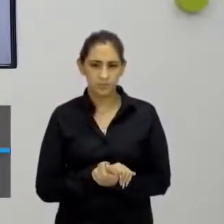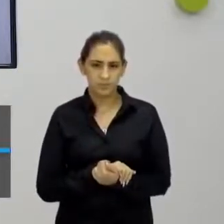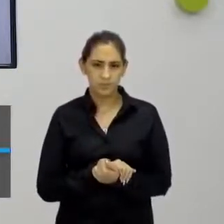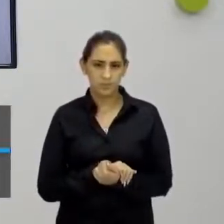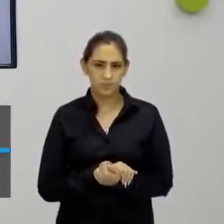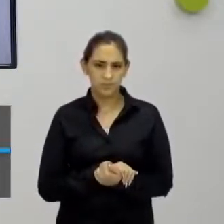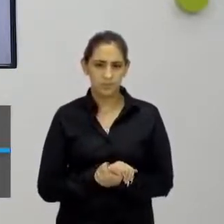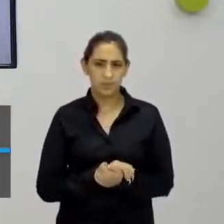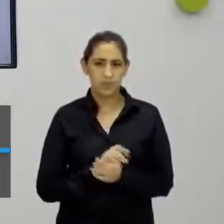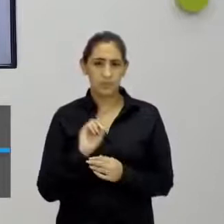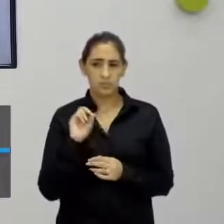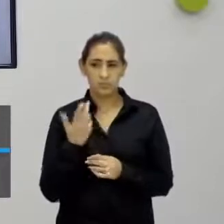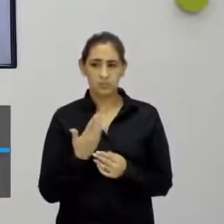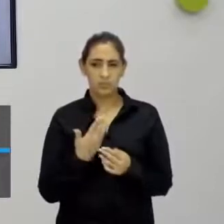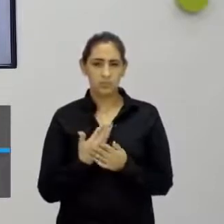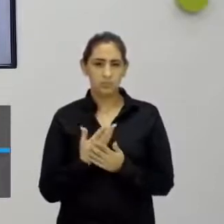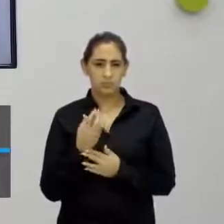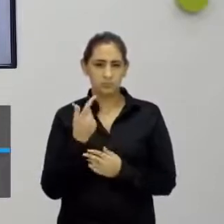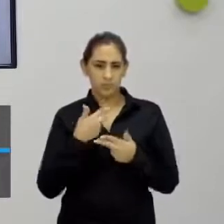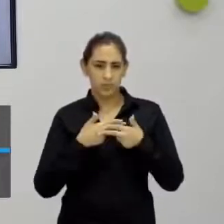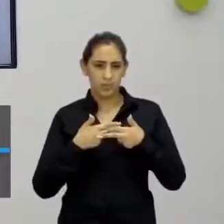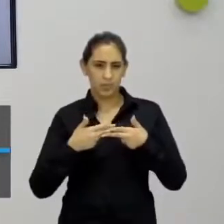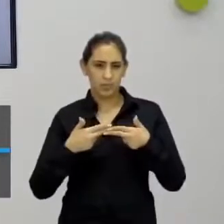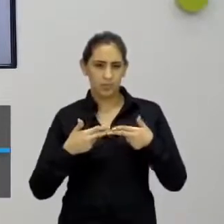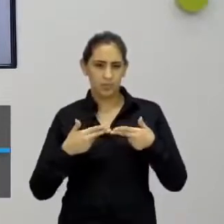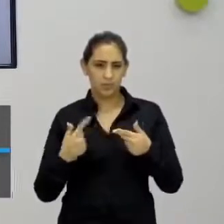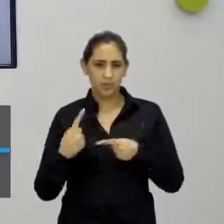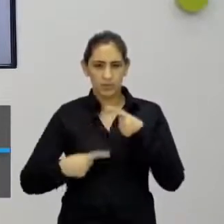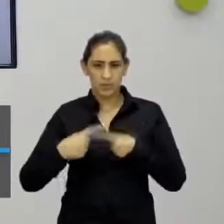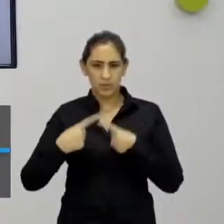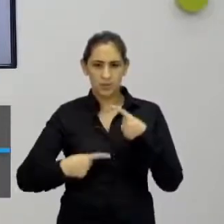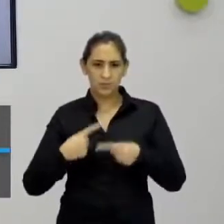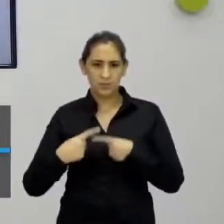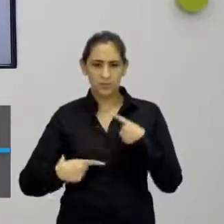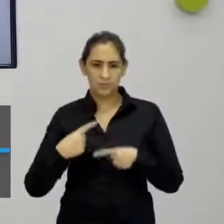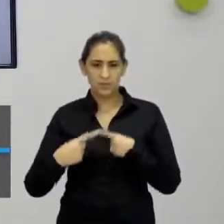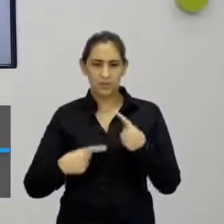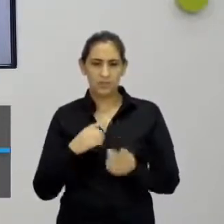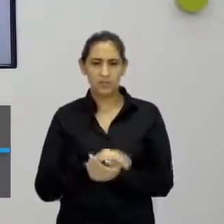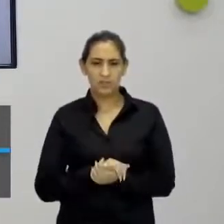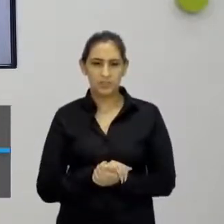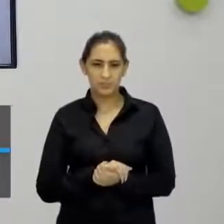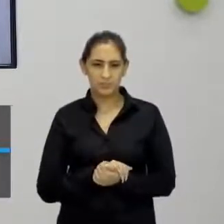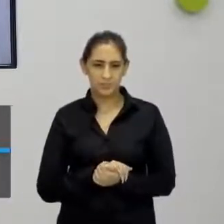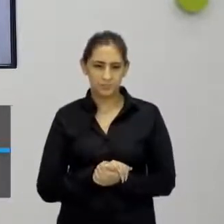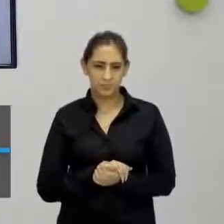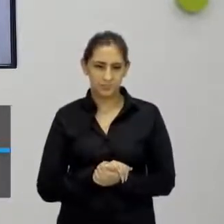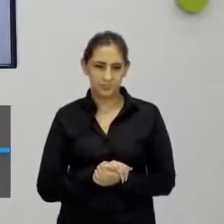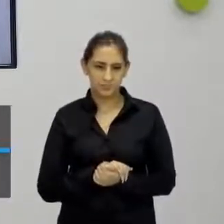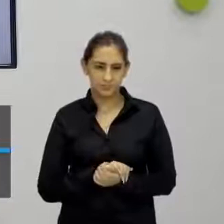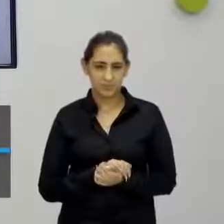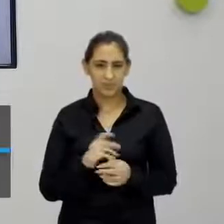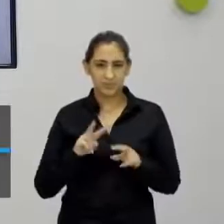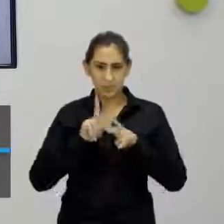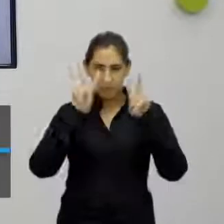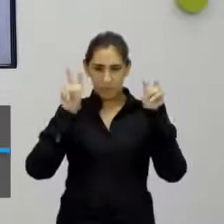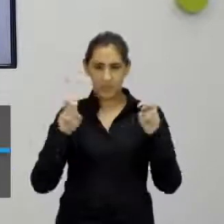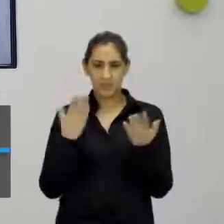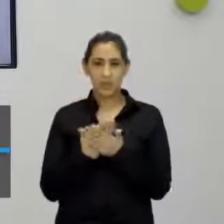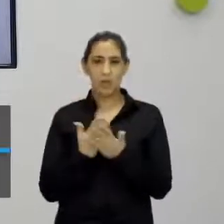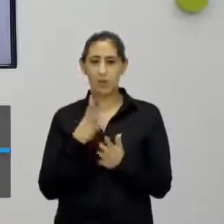compreender. Ou seja, mas é um debate que vale a pena debater. E por falar nisso, vou abrir um parênteses na aula